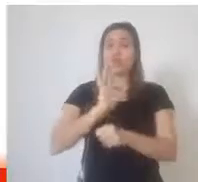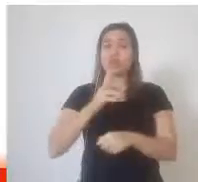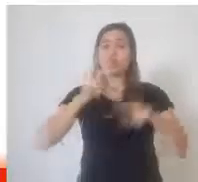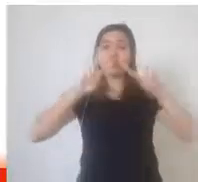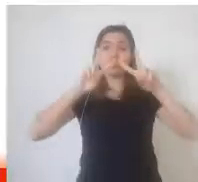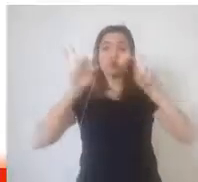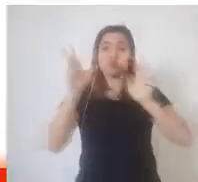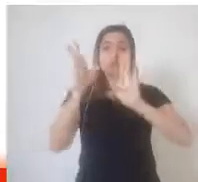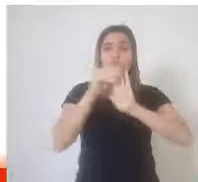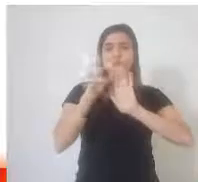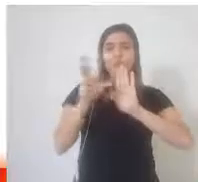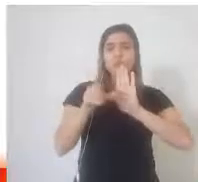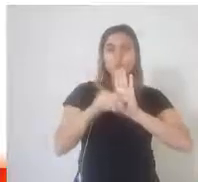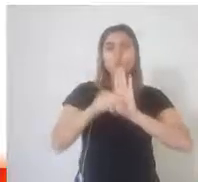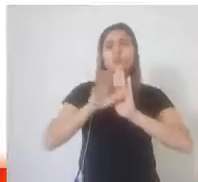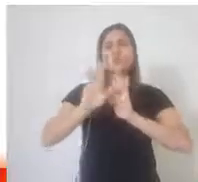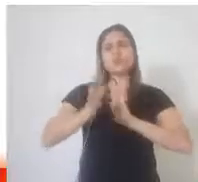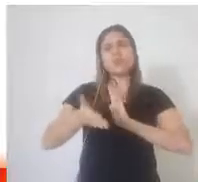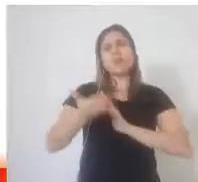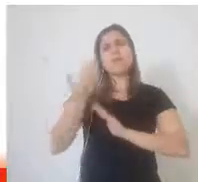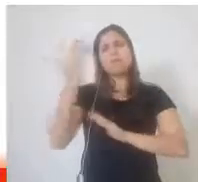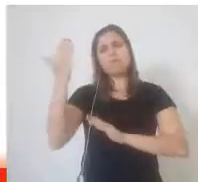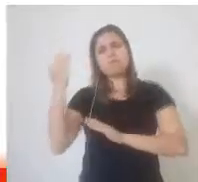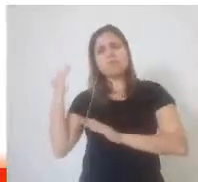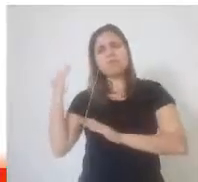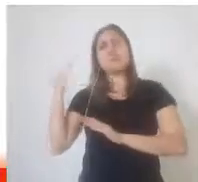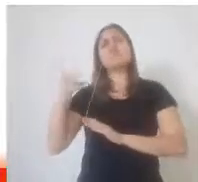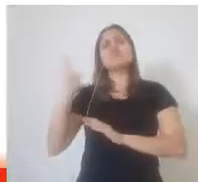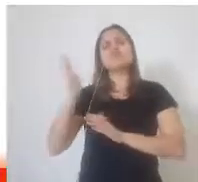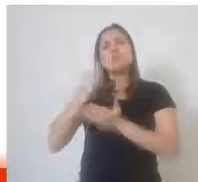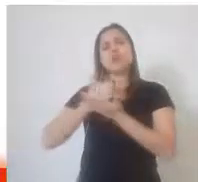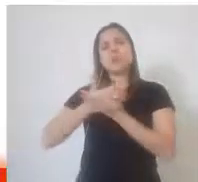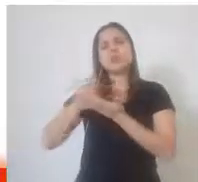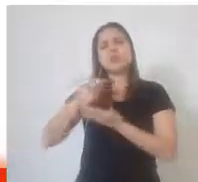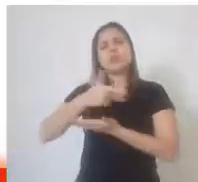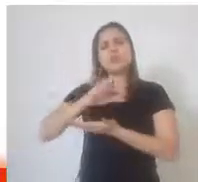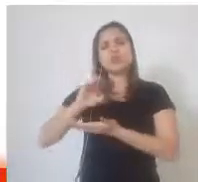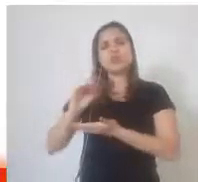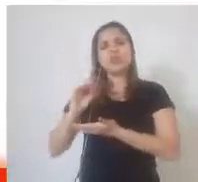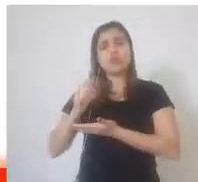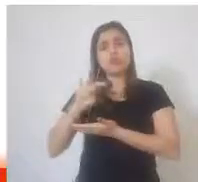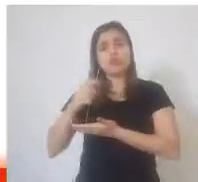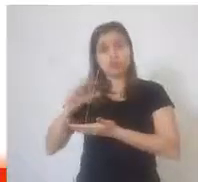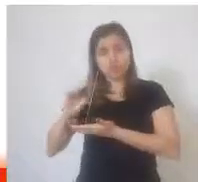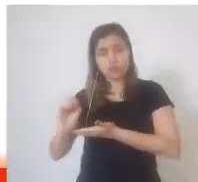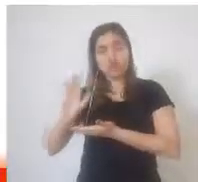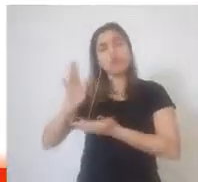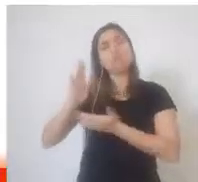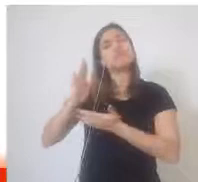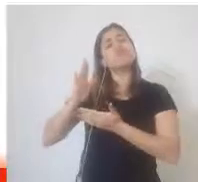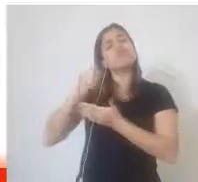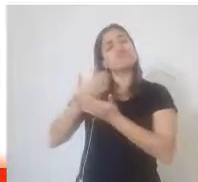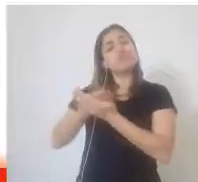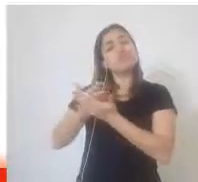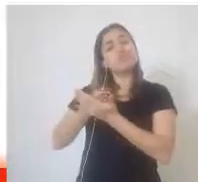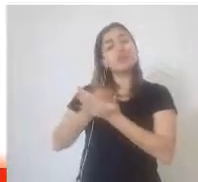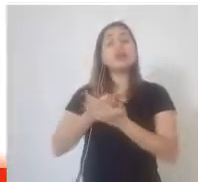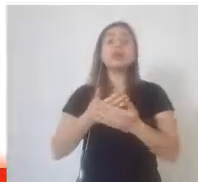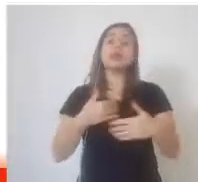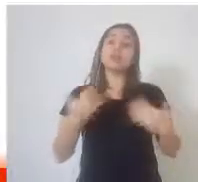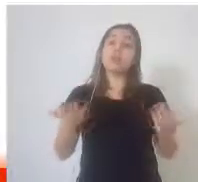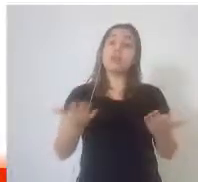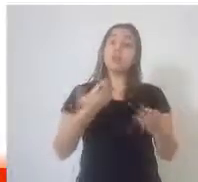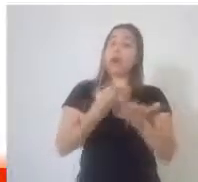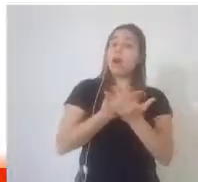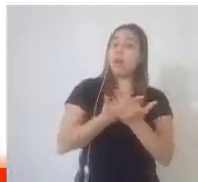revisão dos conteúdos que foram trabalhados durante as aulas presenciais no início deste ano de 2020. Né?